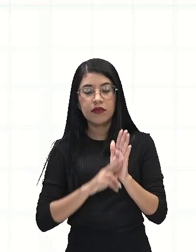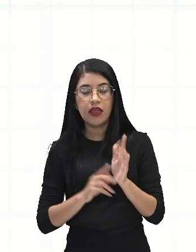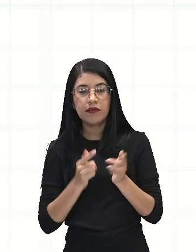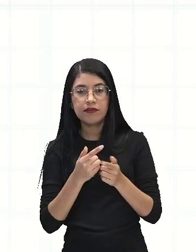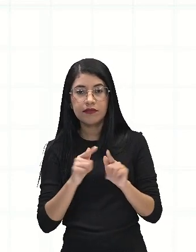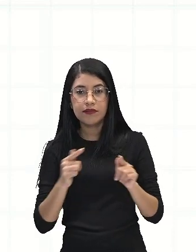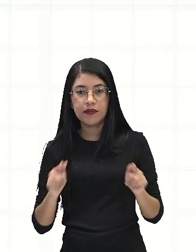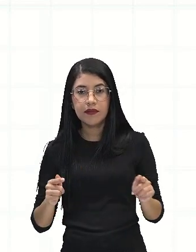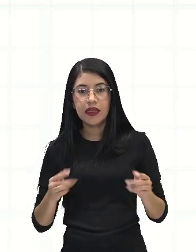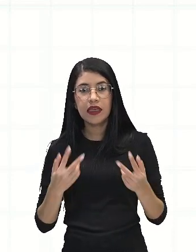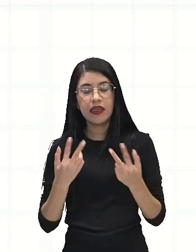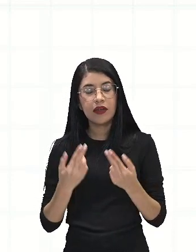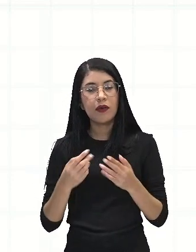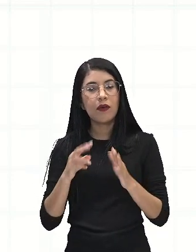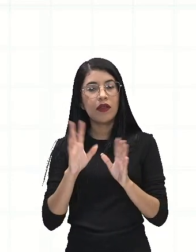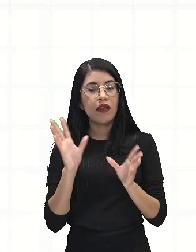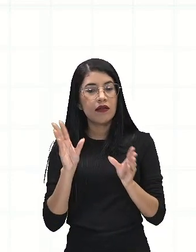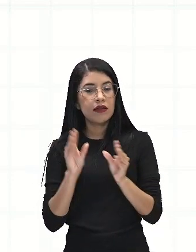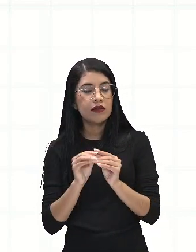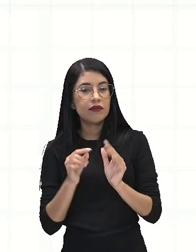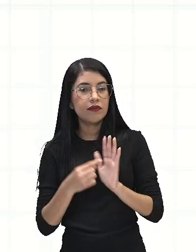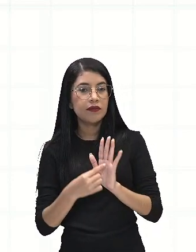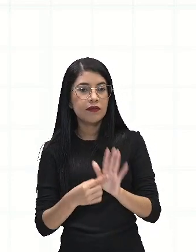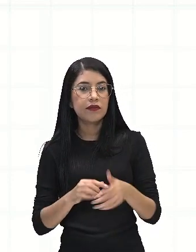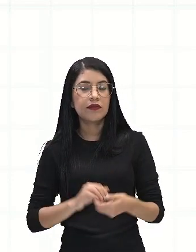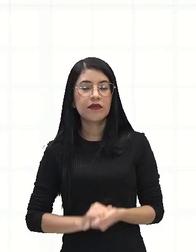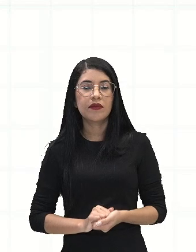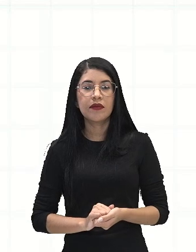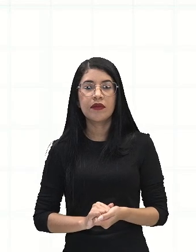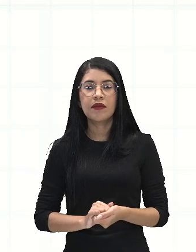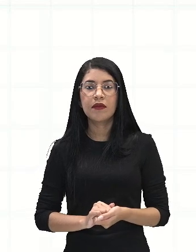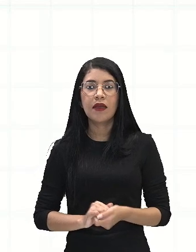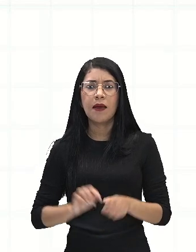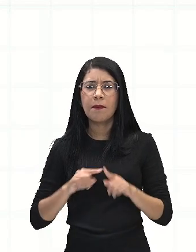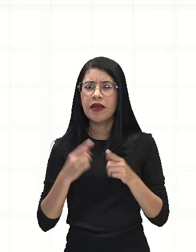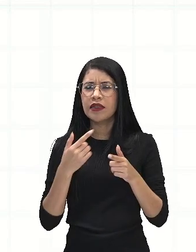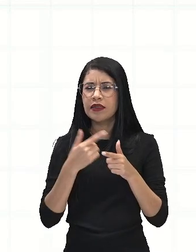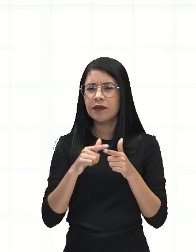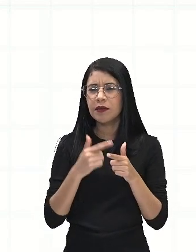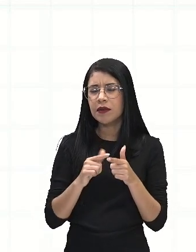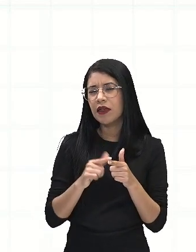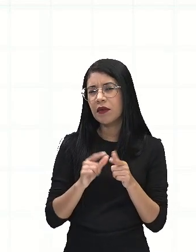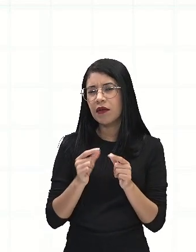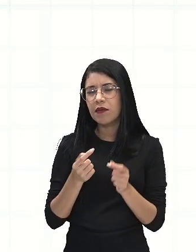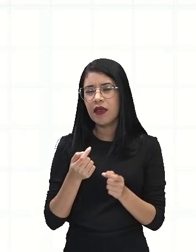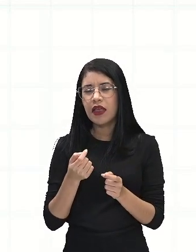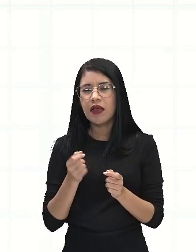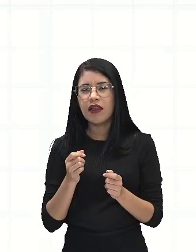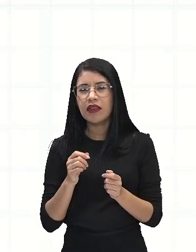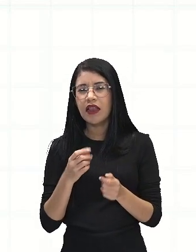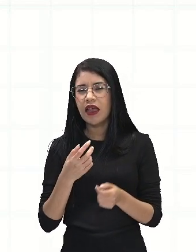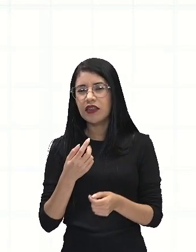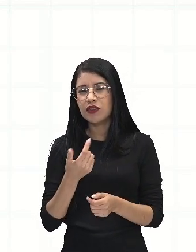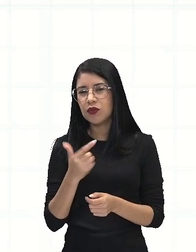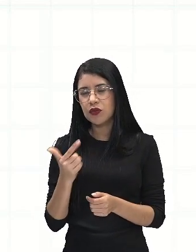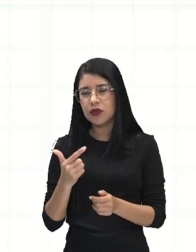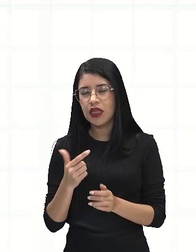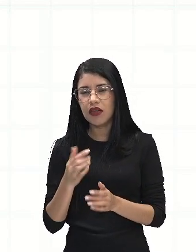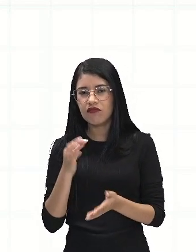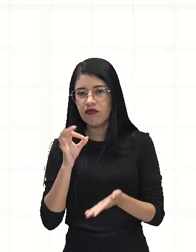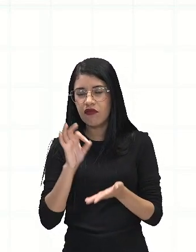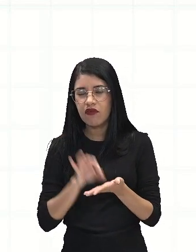colocado na resenha. Esse pequeno desvio, gente, ele invalida a credibilidade da resenha?